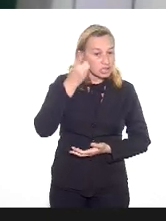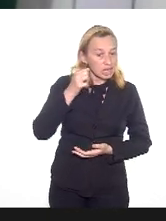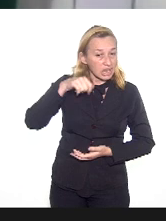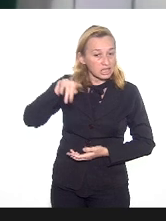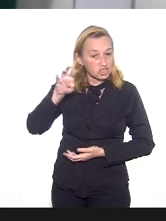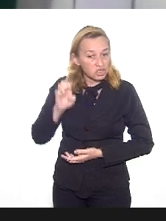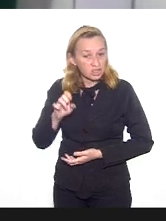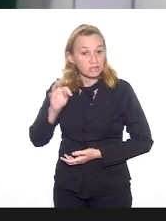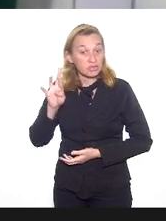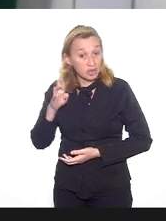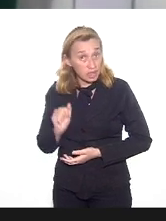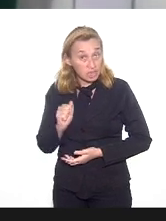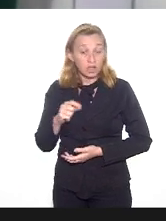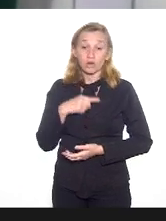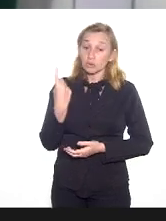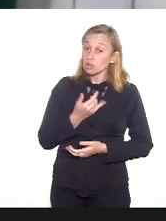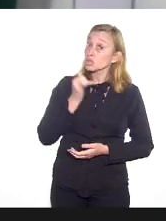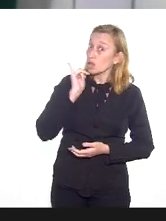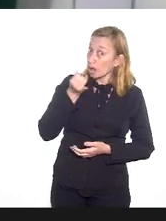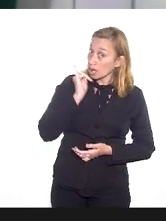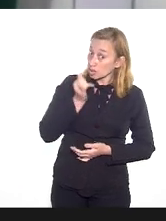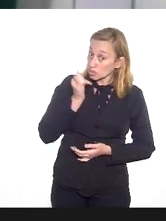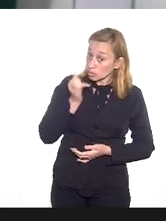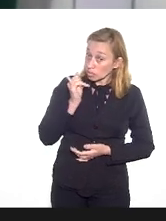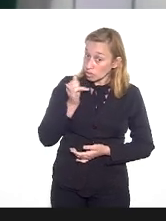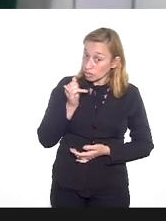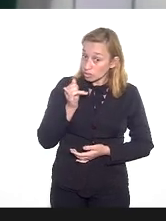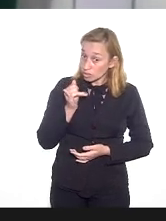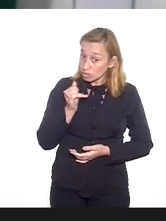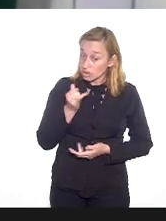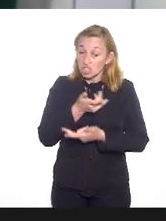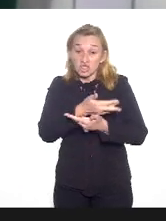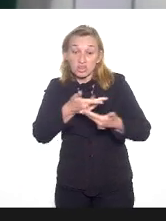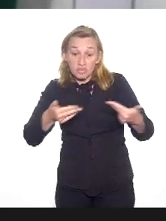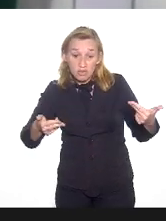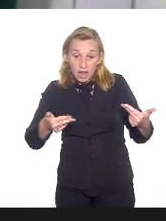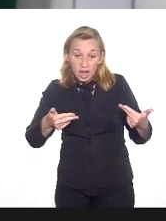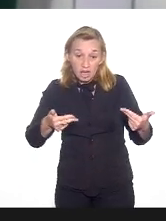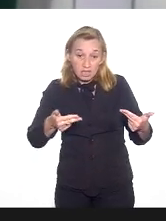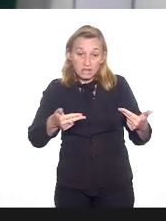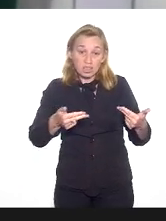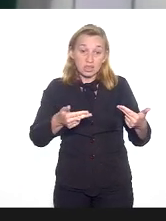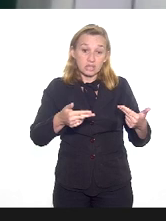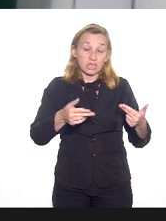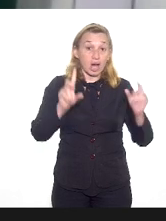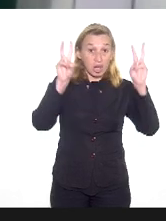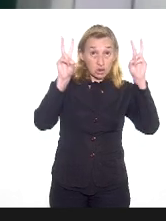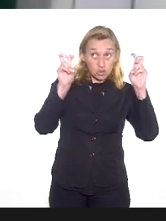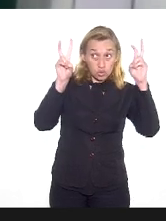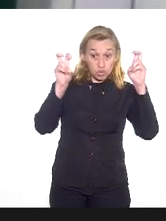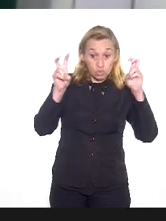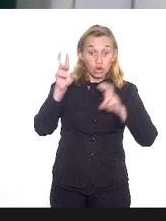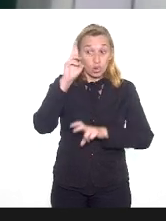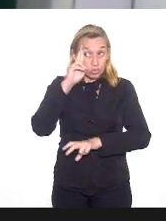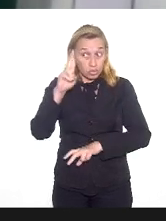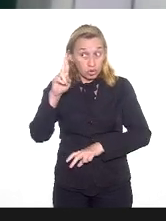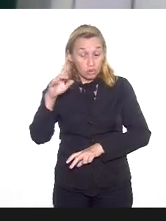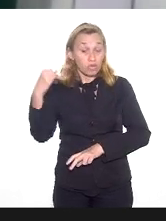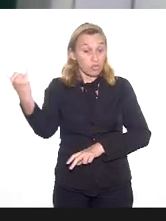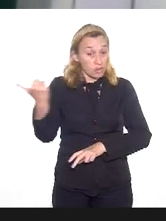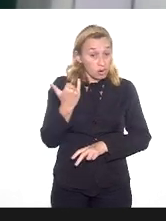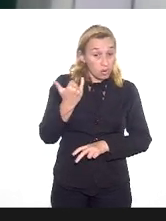nosso relatório, inclusive em função até de várias ponderações que Vossa Excelência fez no transcurso da